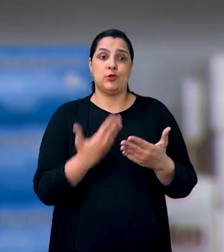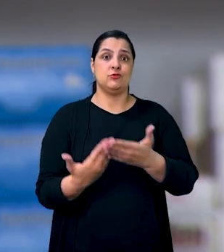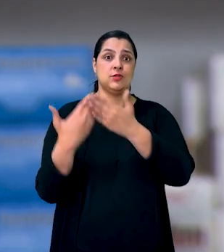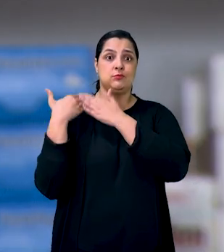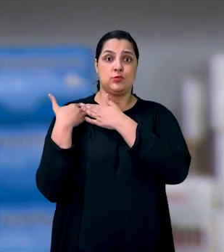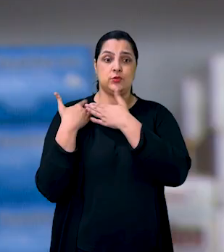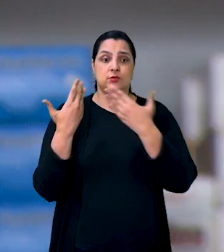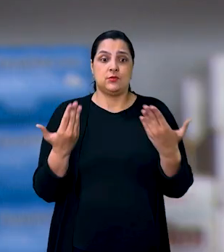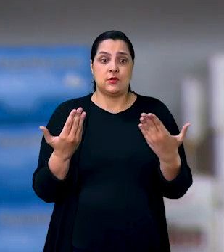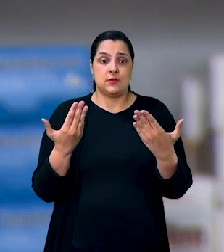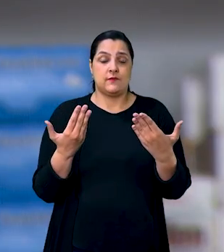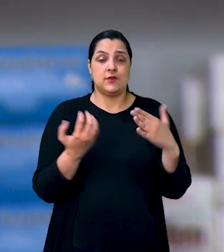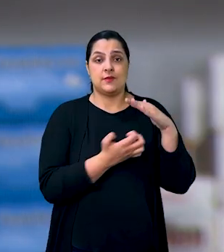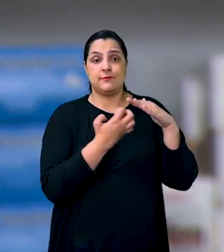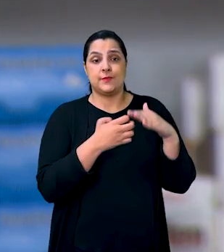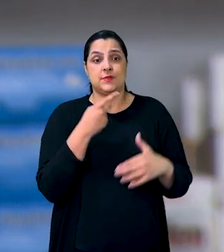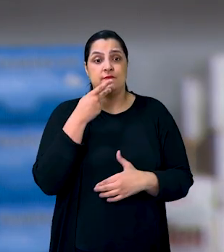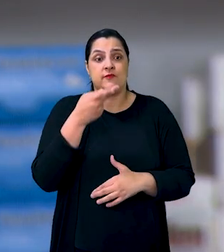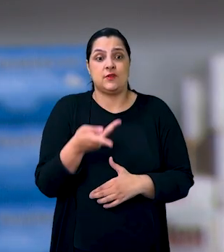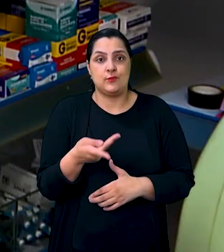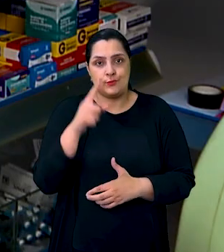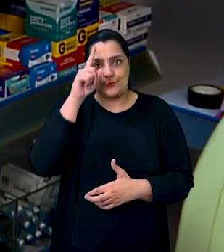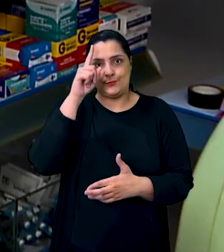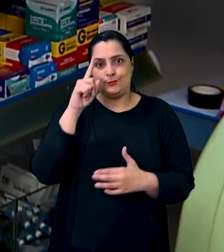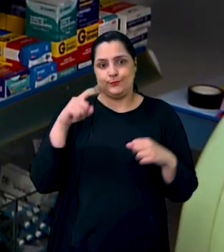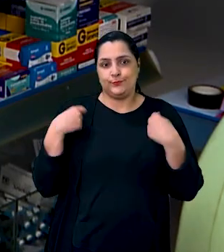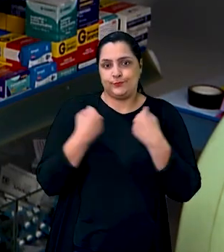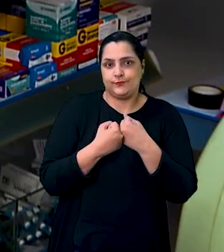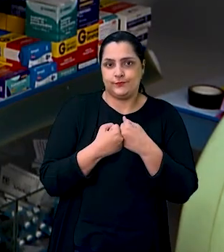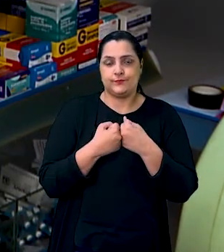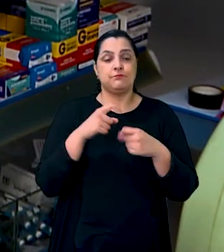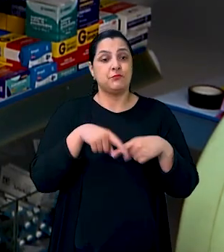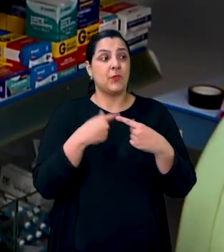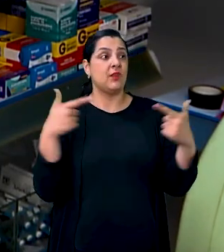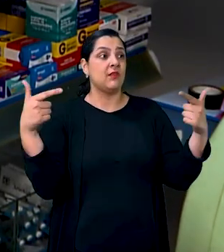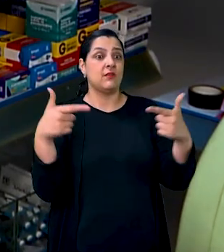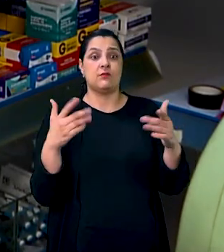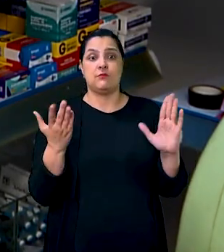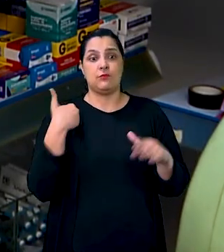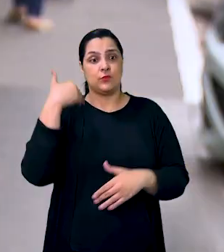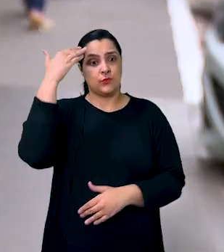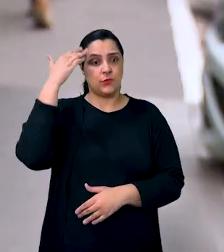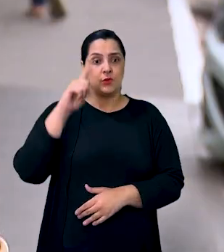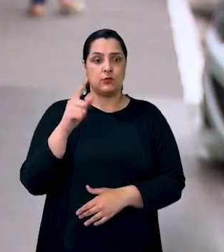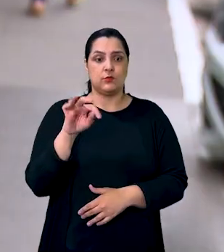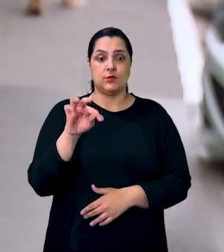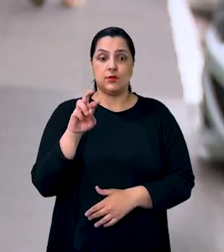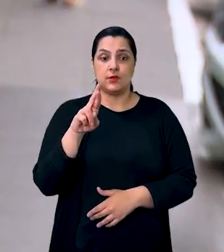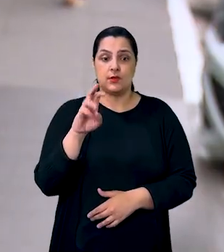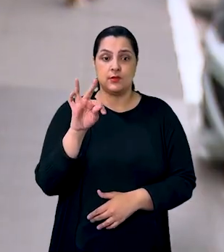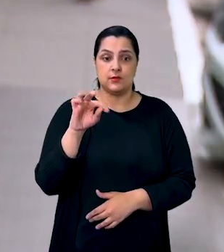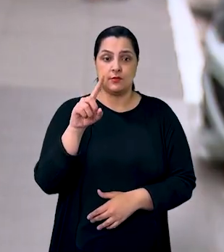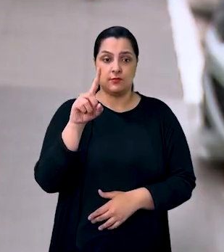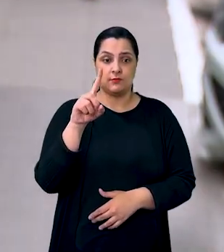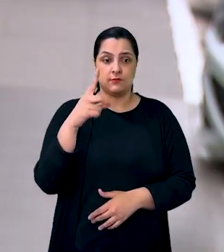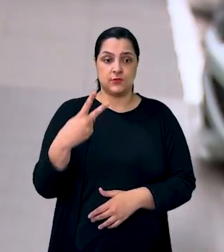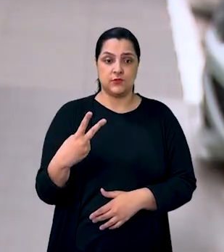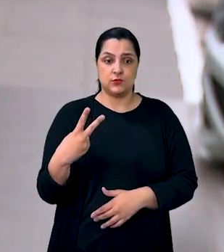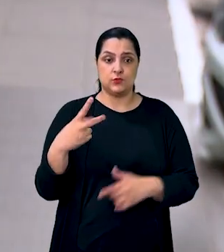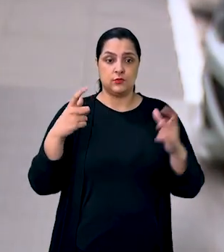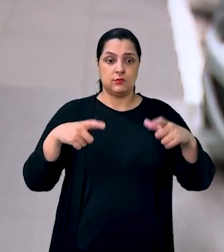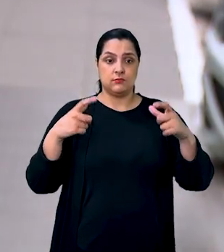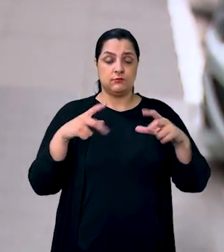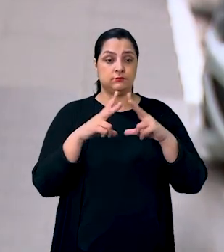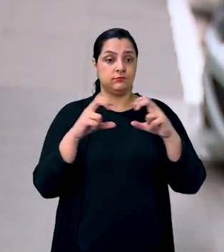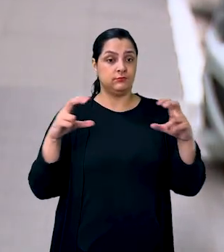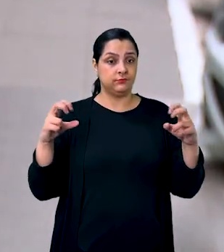ser responsabilizada por eventuais danos decorrentes da ação de assaltantes. O Tribunal Regional do Trabalho da